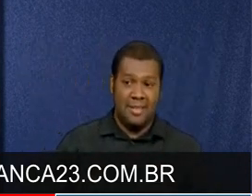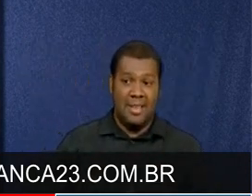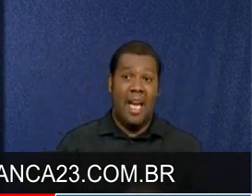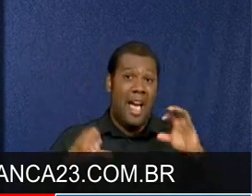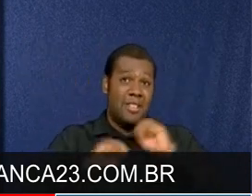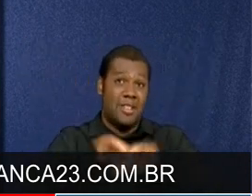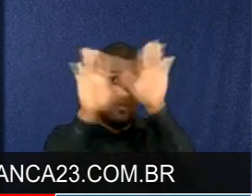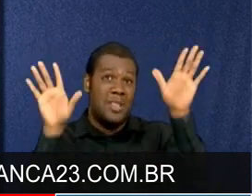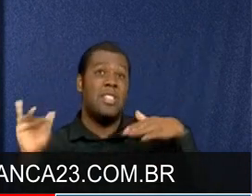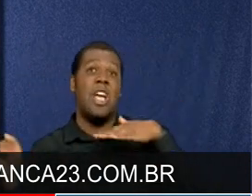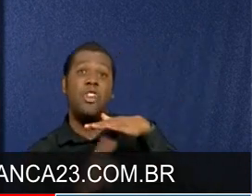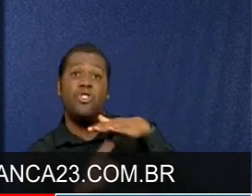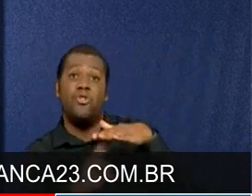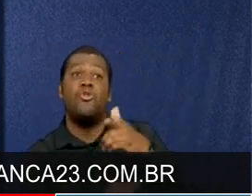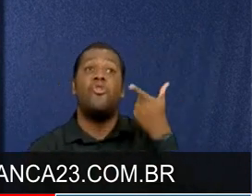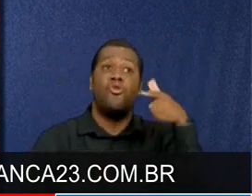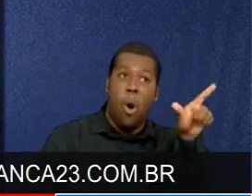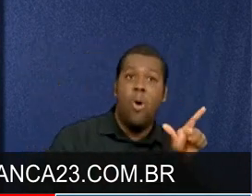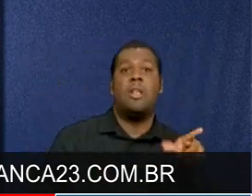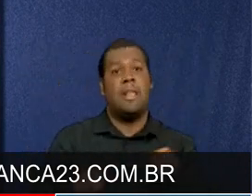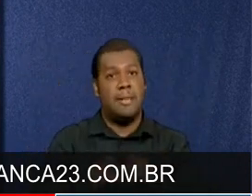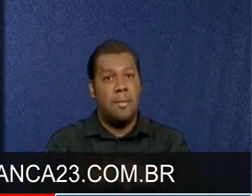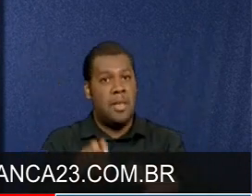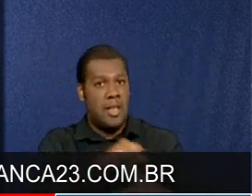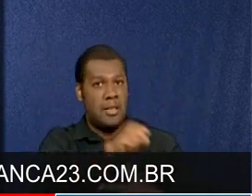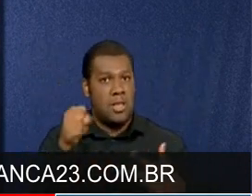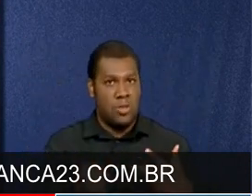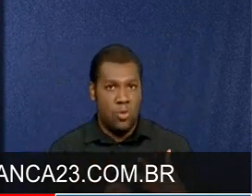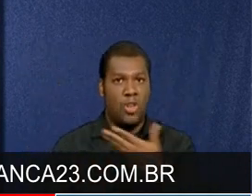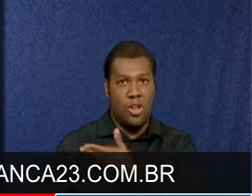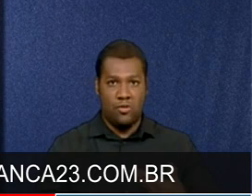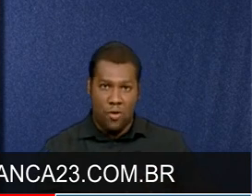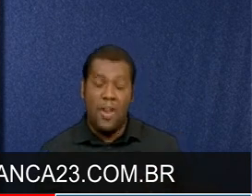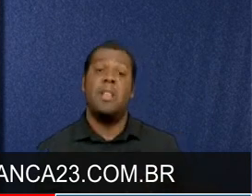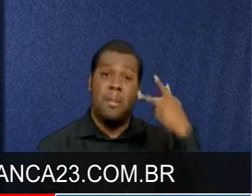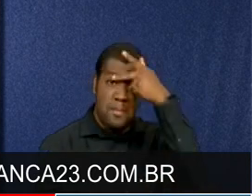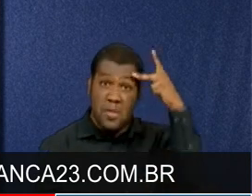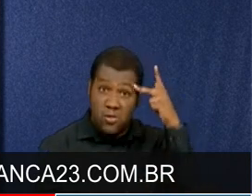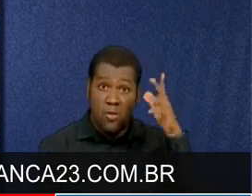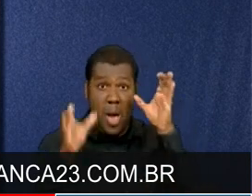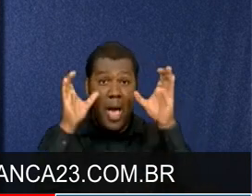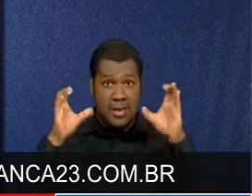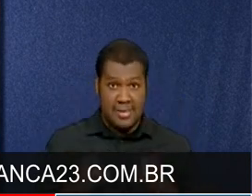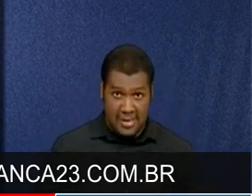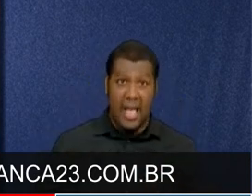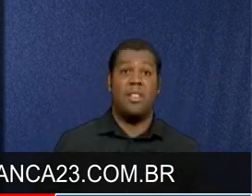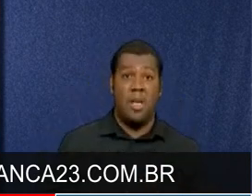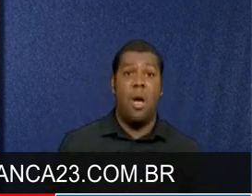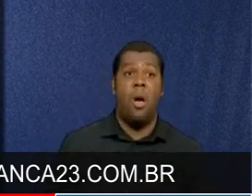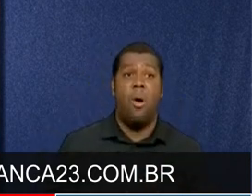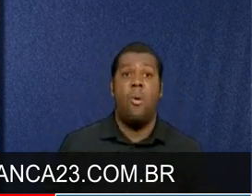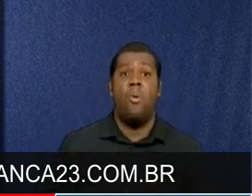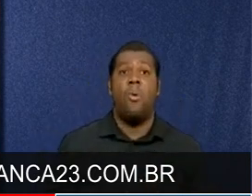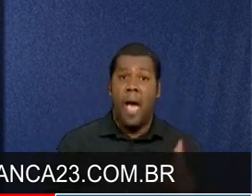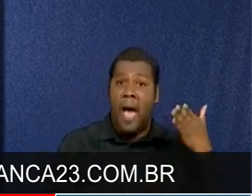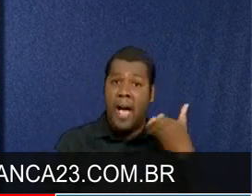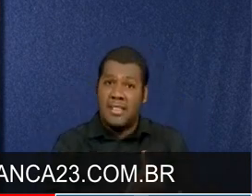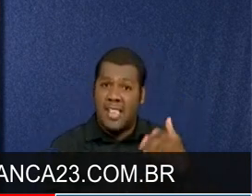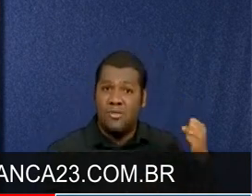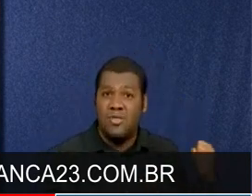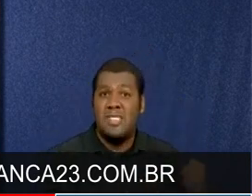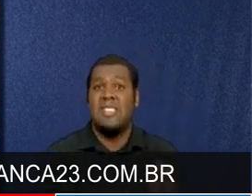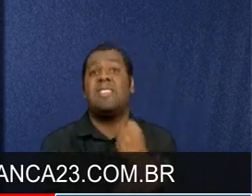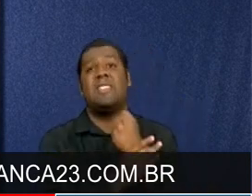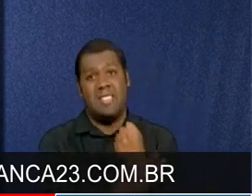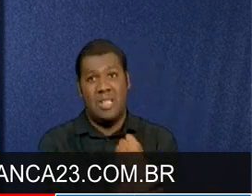outras organizações, para que o poder público, inclusive, e as pessoas, cidadão comum também, verifiquem a possibilidade ali, façam